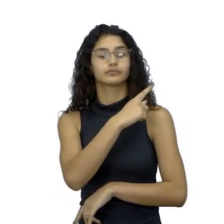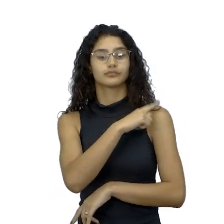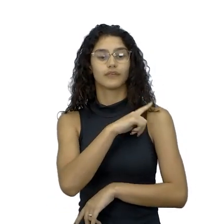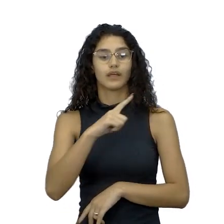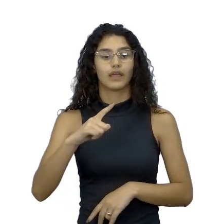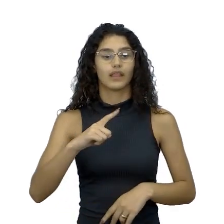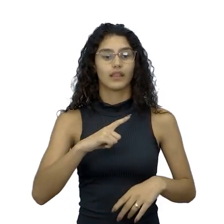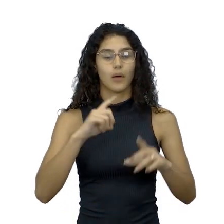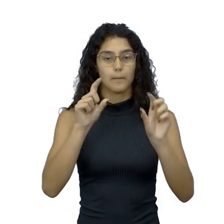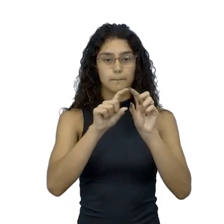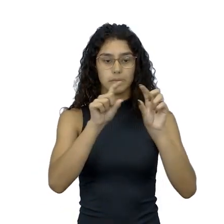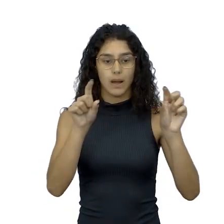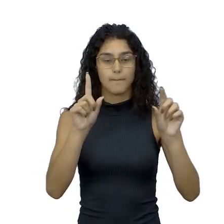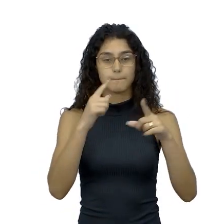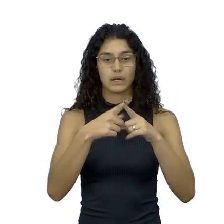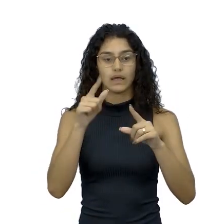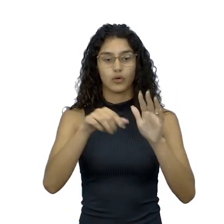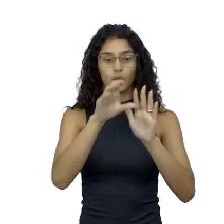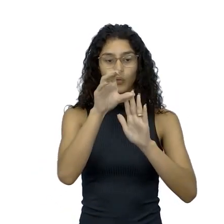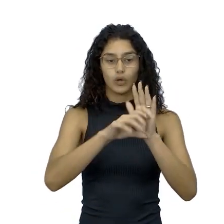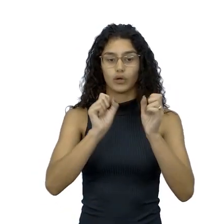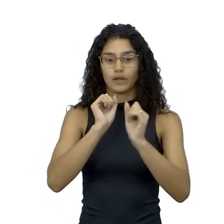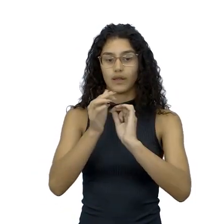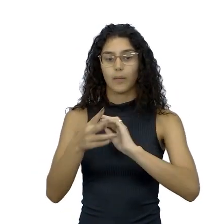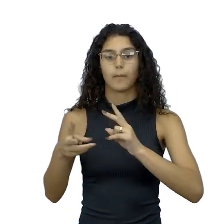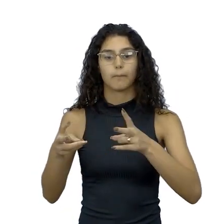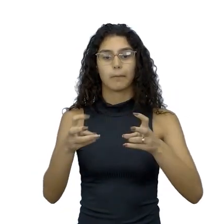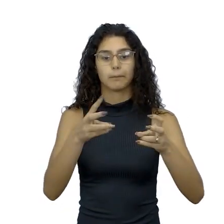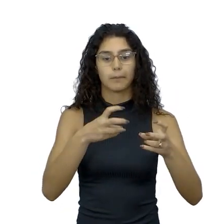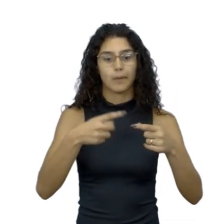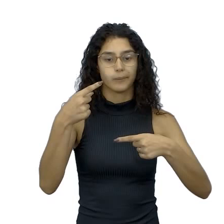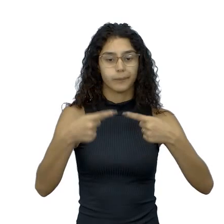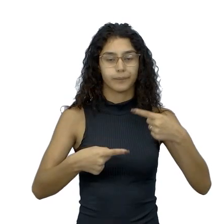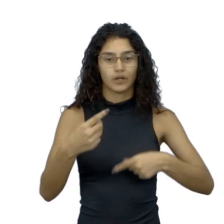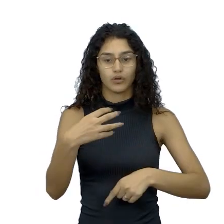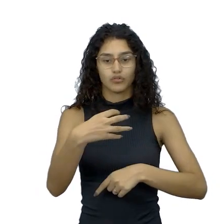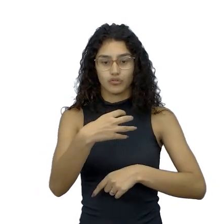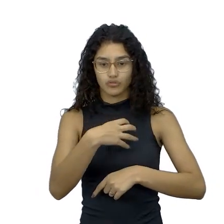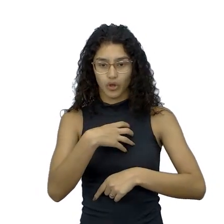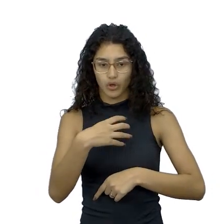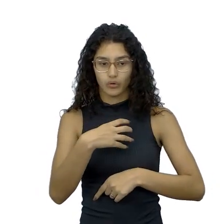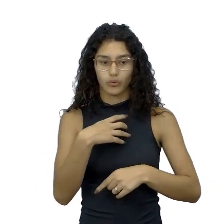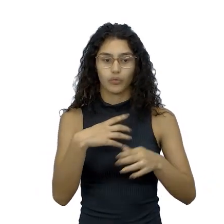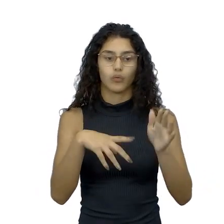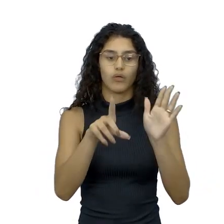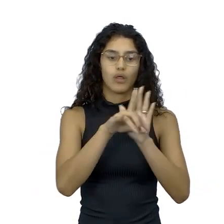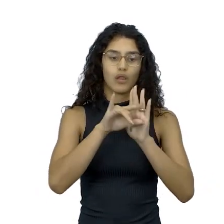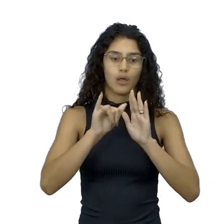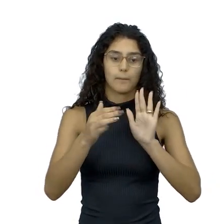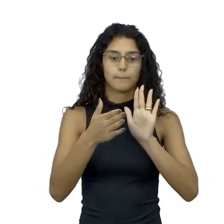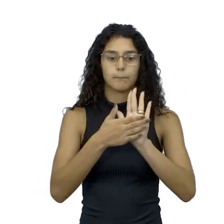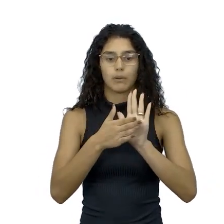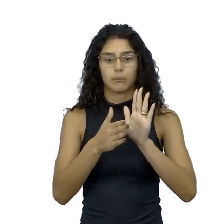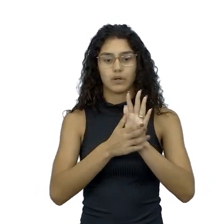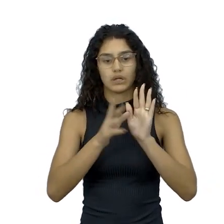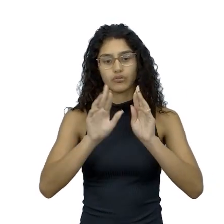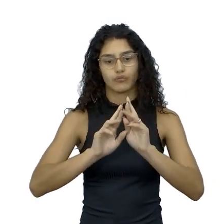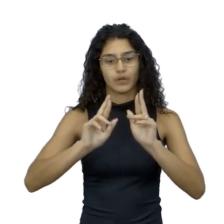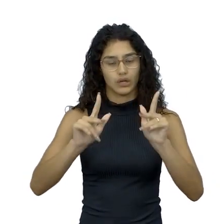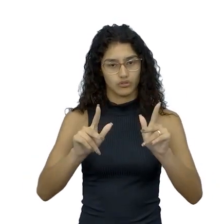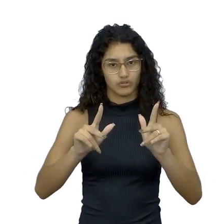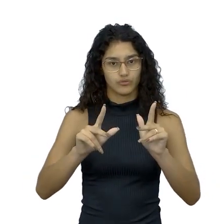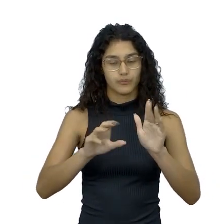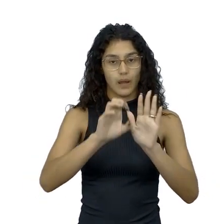essa sigla porque ela é do currículo em ação, é analisar e discutir modelos, teorias e leis propostos